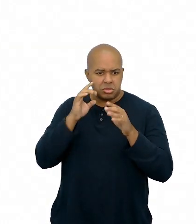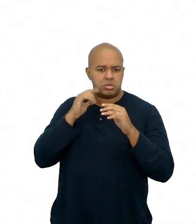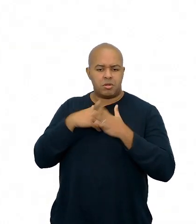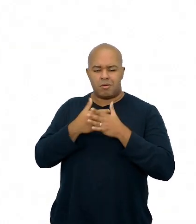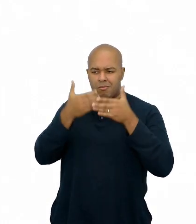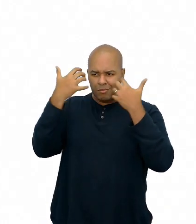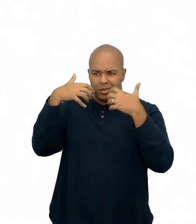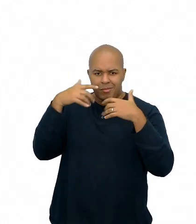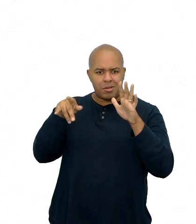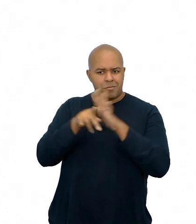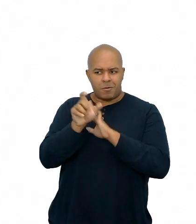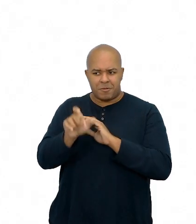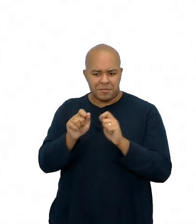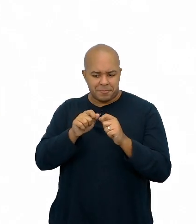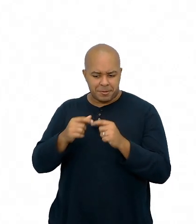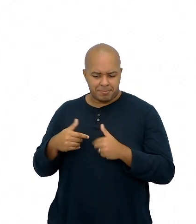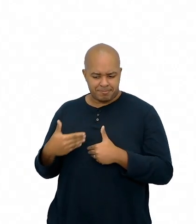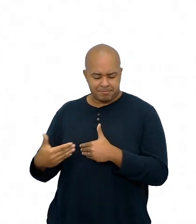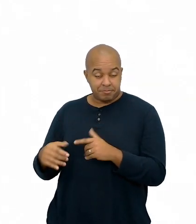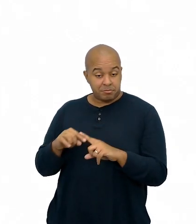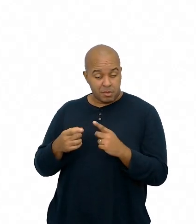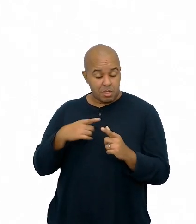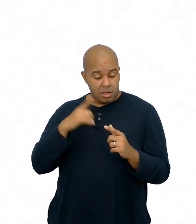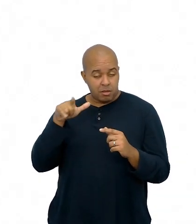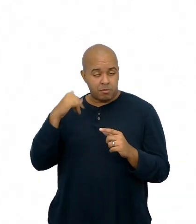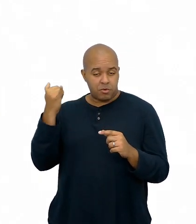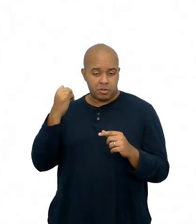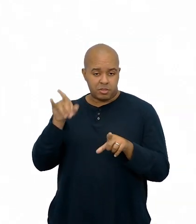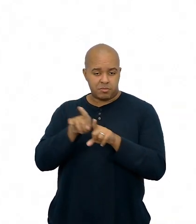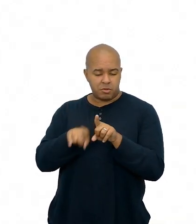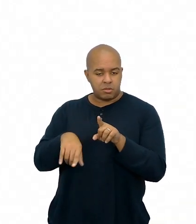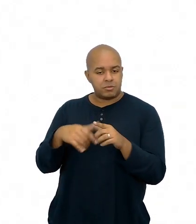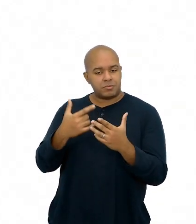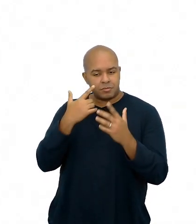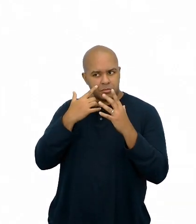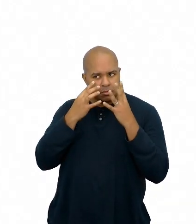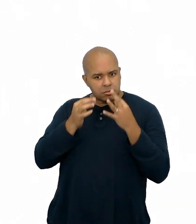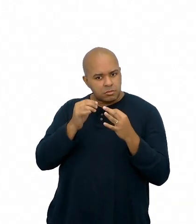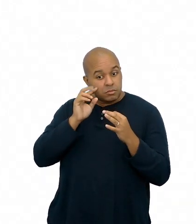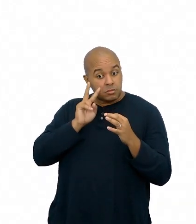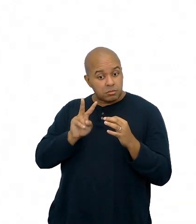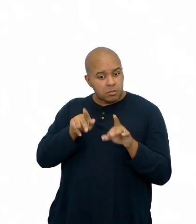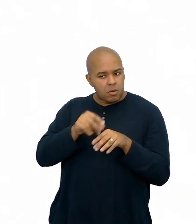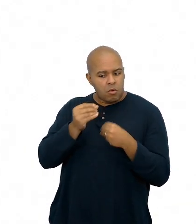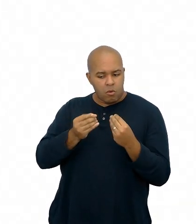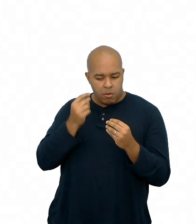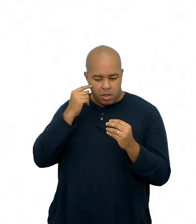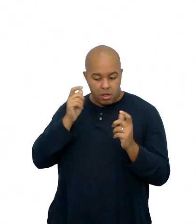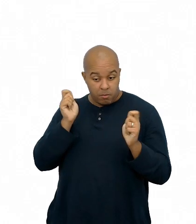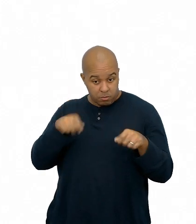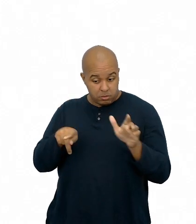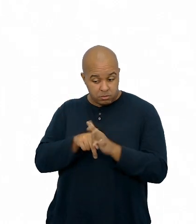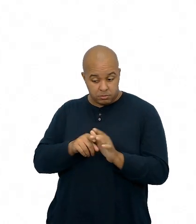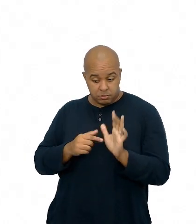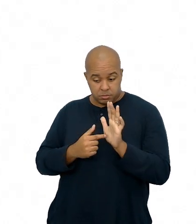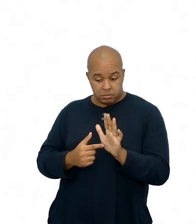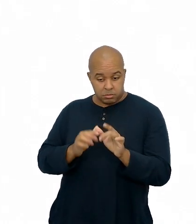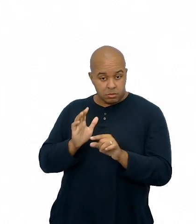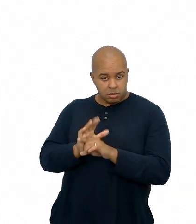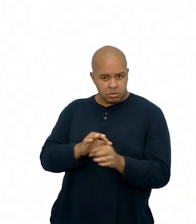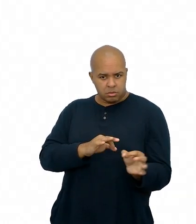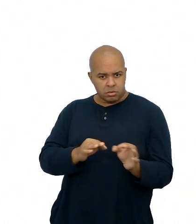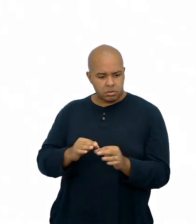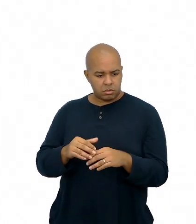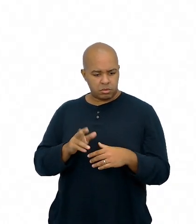pensamento funcional dessa sequência, mas é importante que possamos observar como ela pode aparecer nos